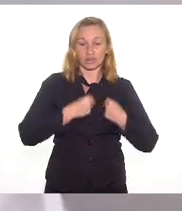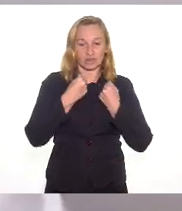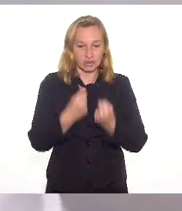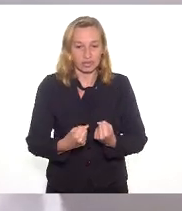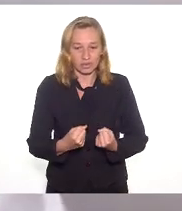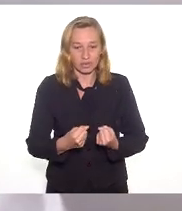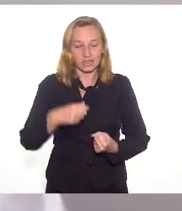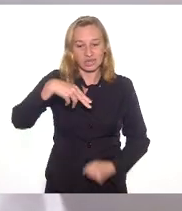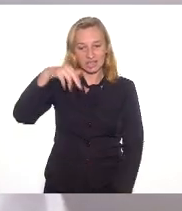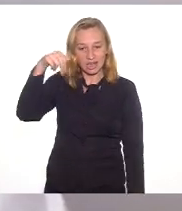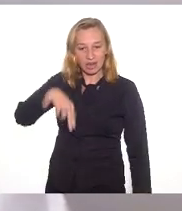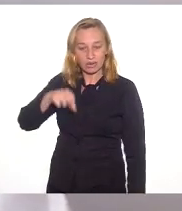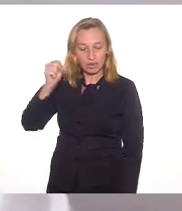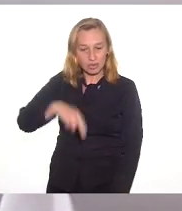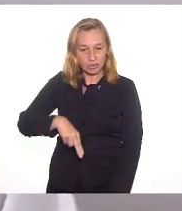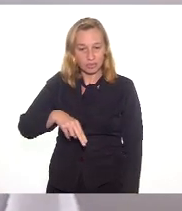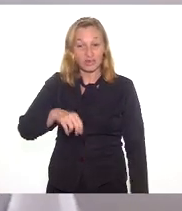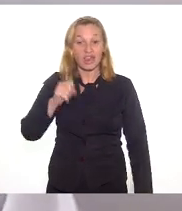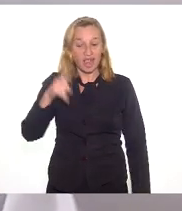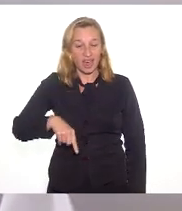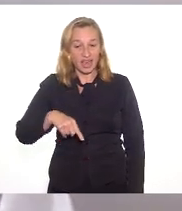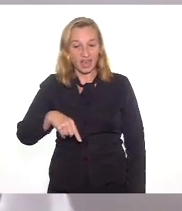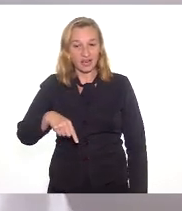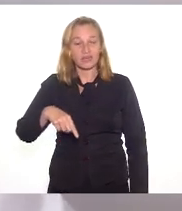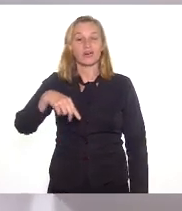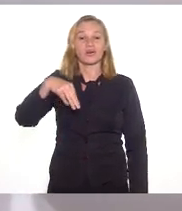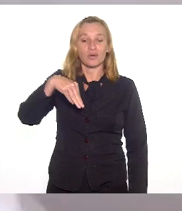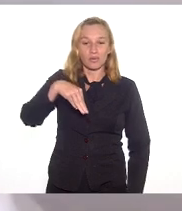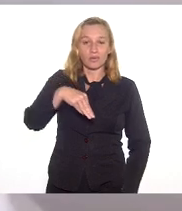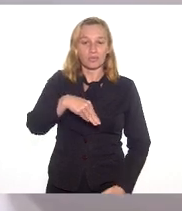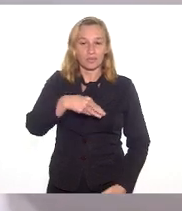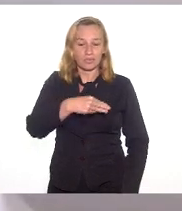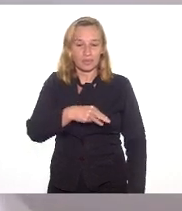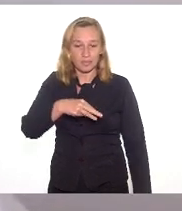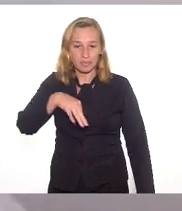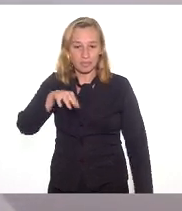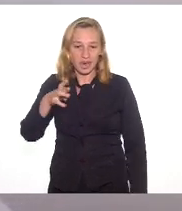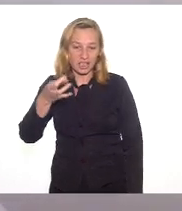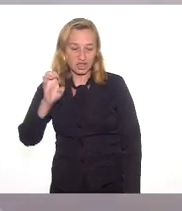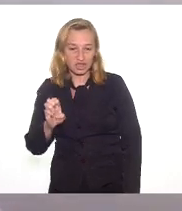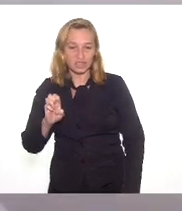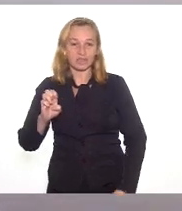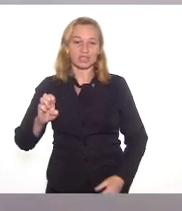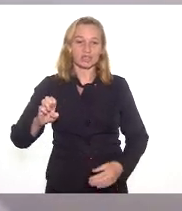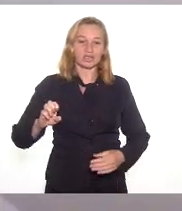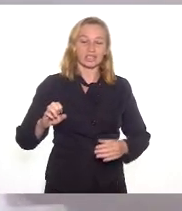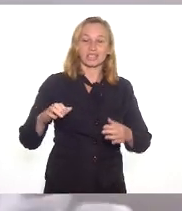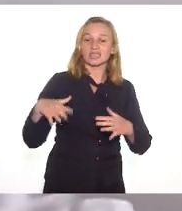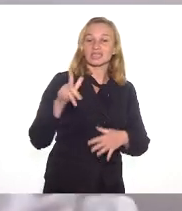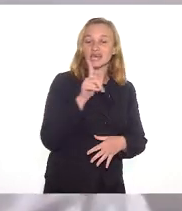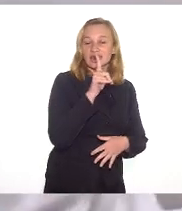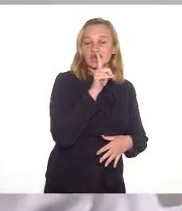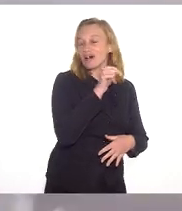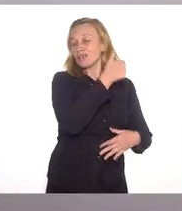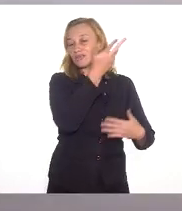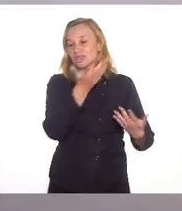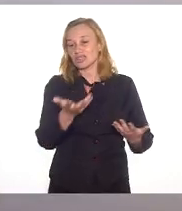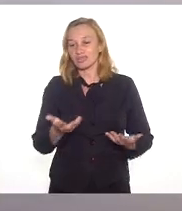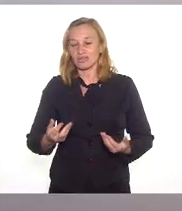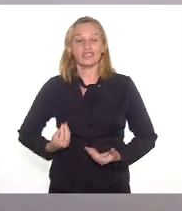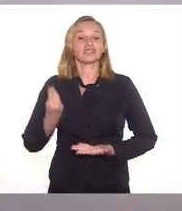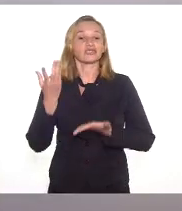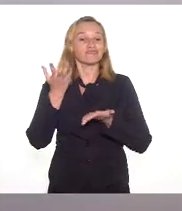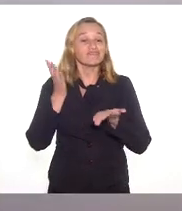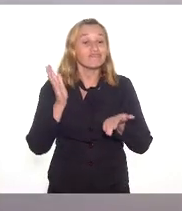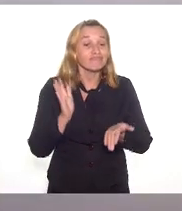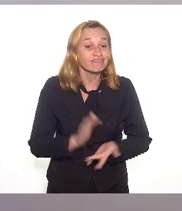Nelson é o sargento, é o mestre em sala dos mares, singrando as águas da bacia.